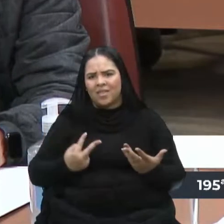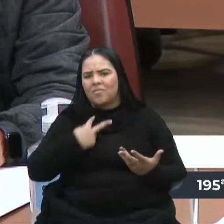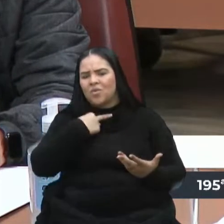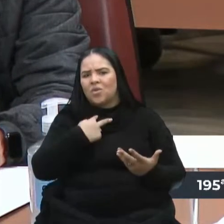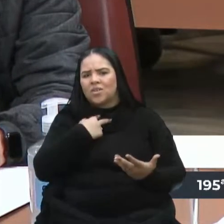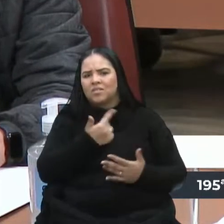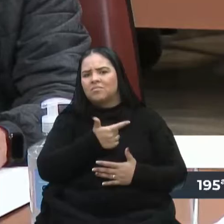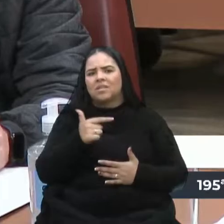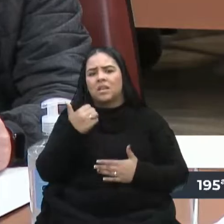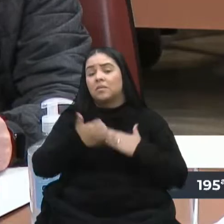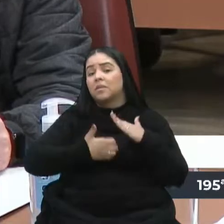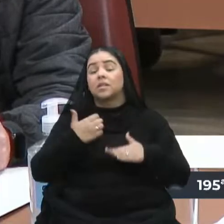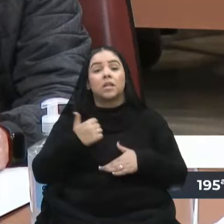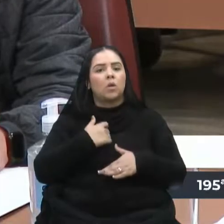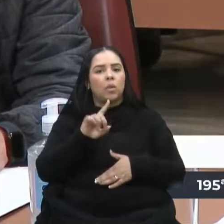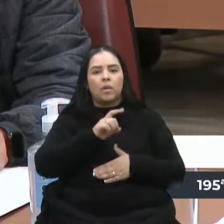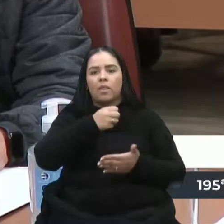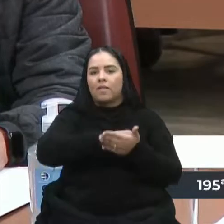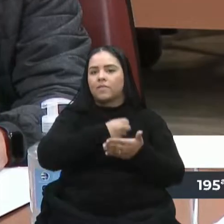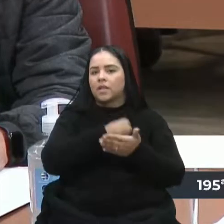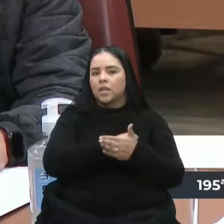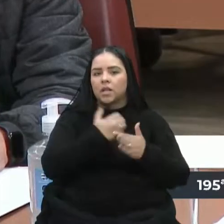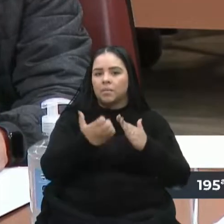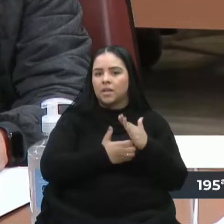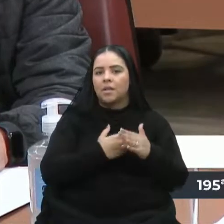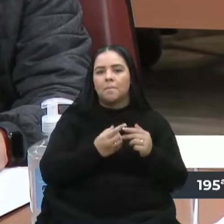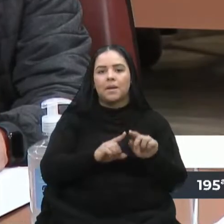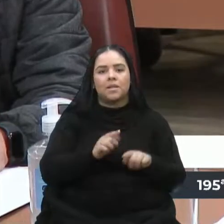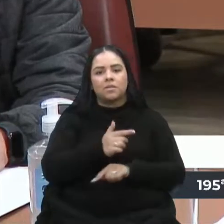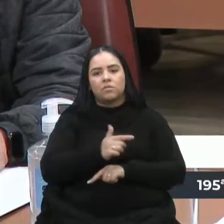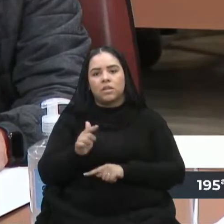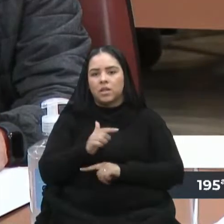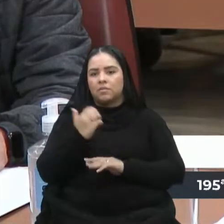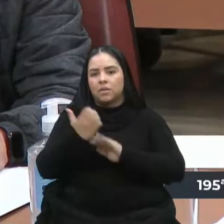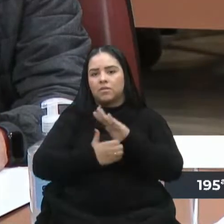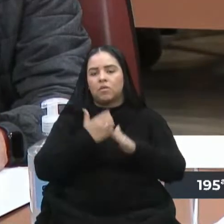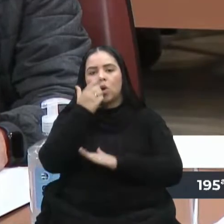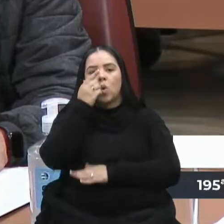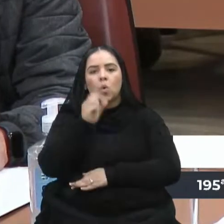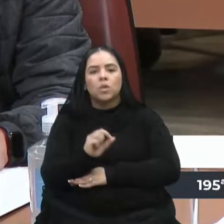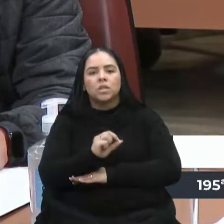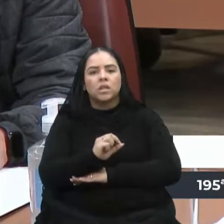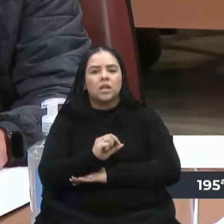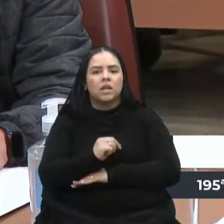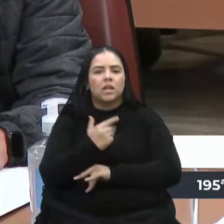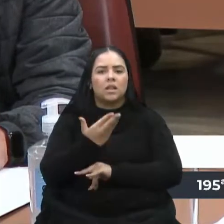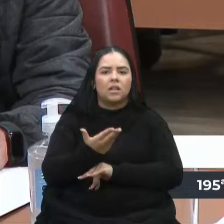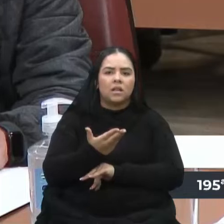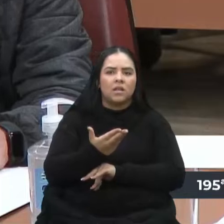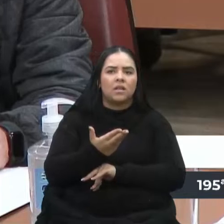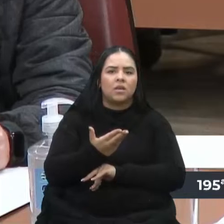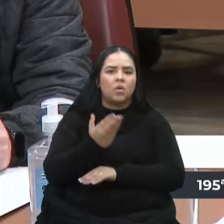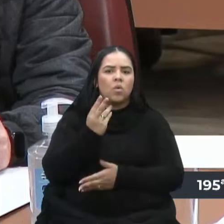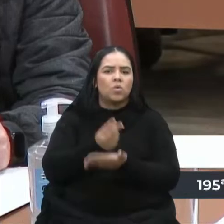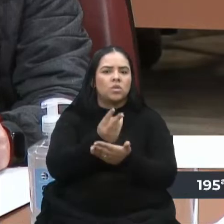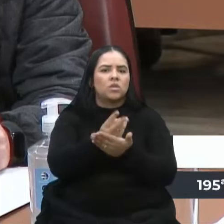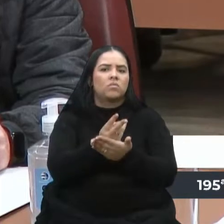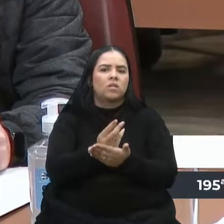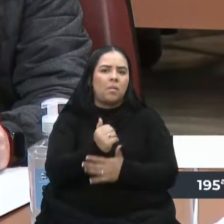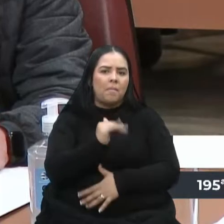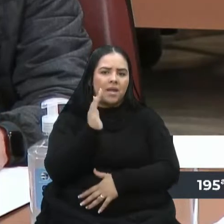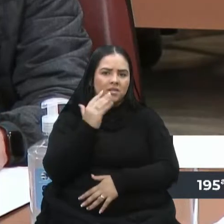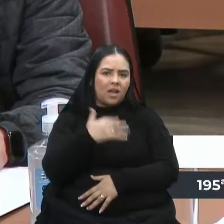existe empresa, e não estou aqui defendendo a empresa, não existe empresa que vai conseguir ficar de pé com esses